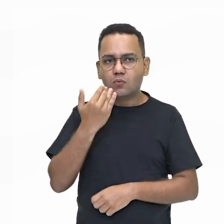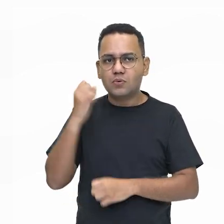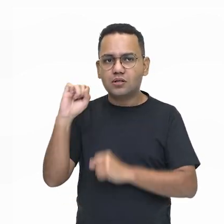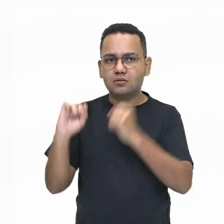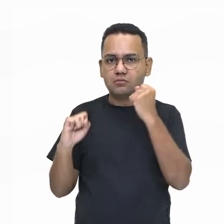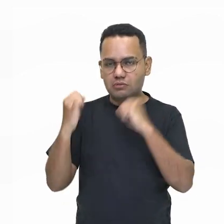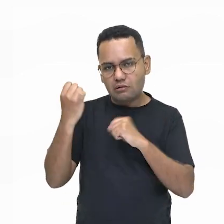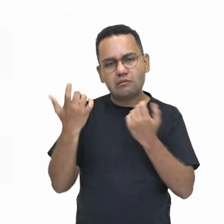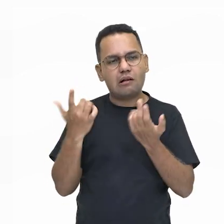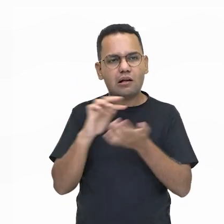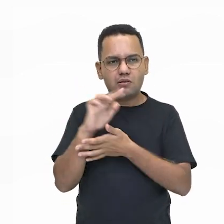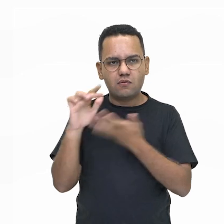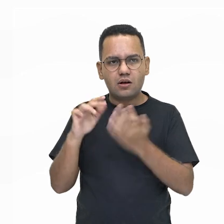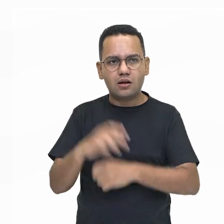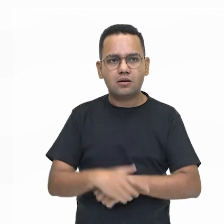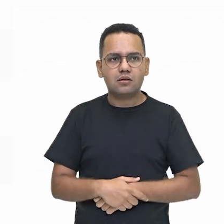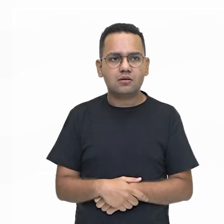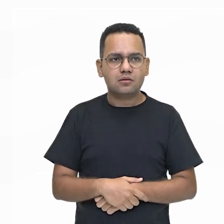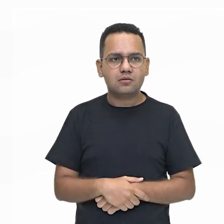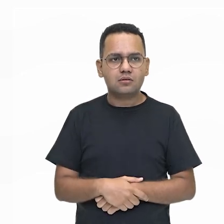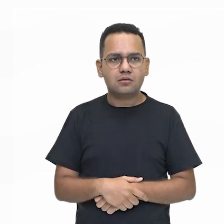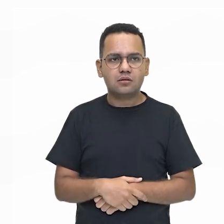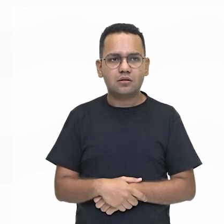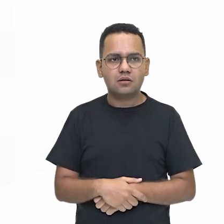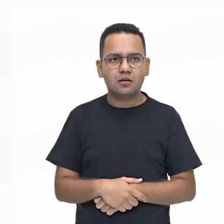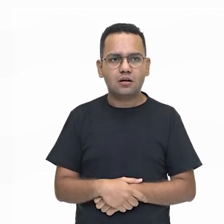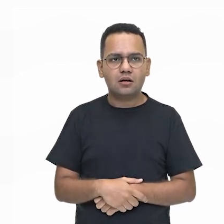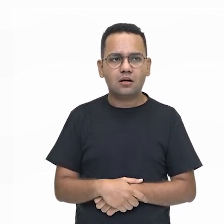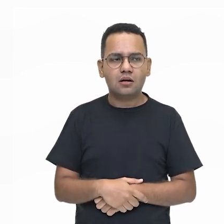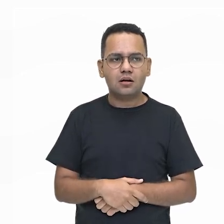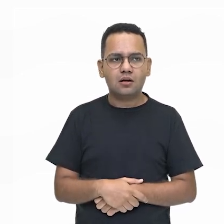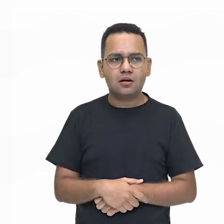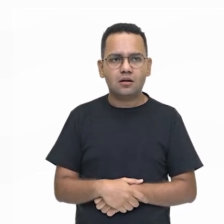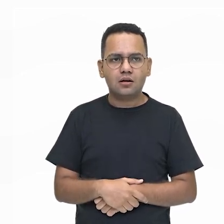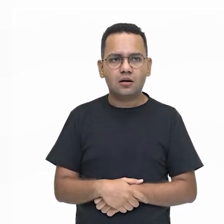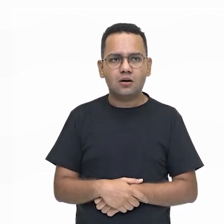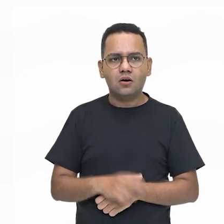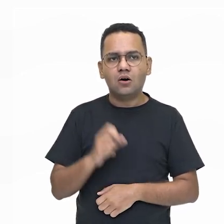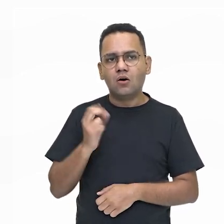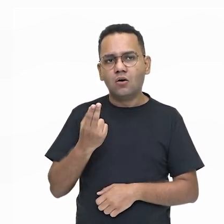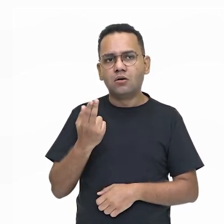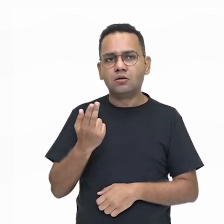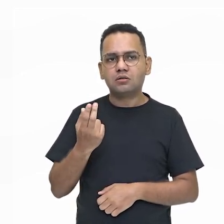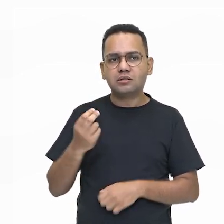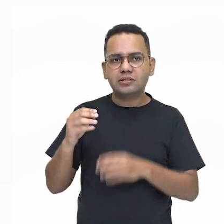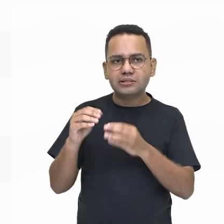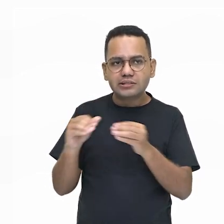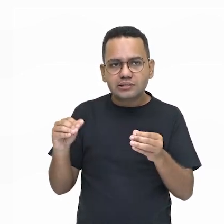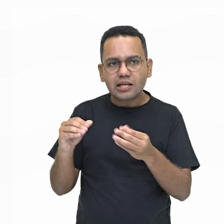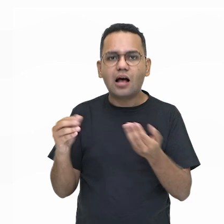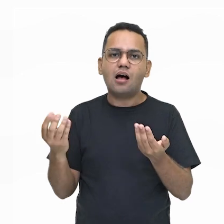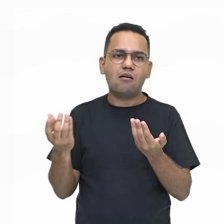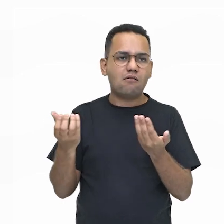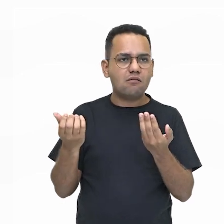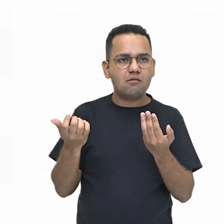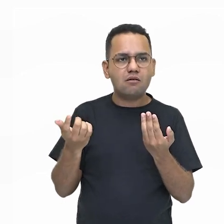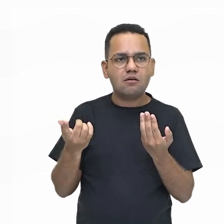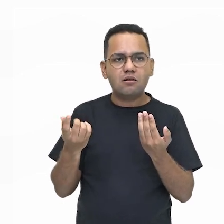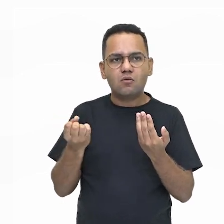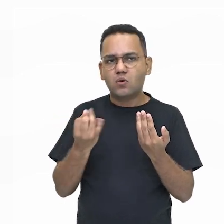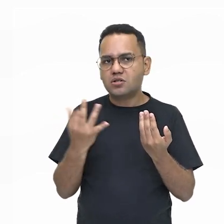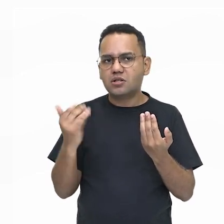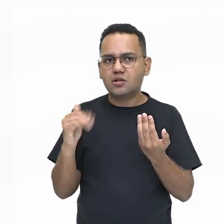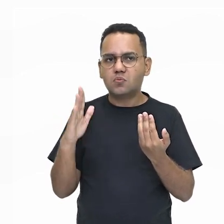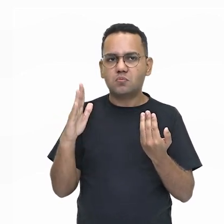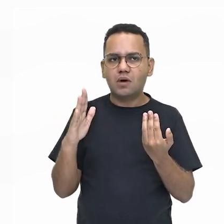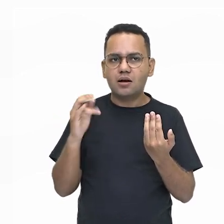industrializados, procurem evitar também consumo excessivo de sal, de sódio na vida de vocês. Não é só o